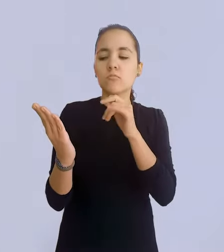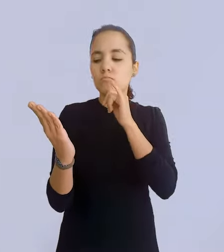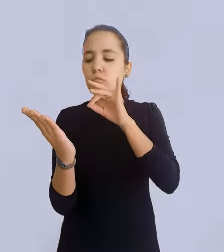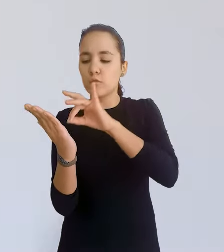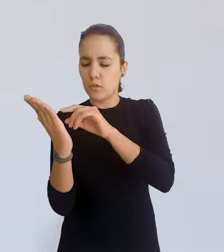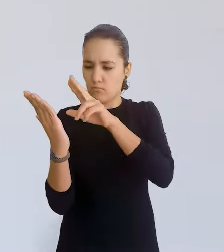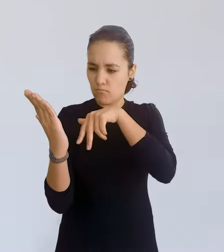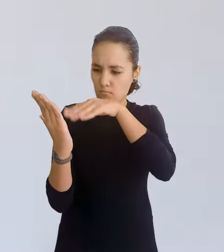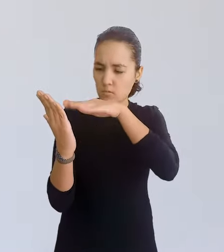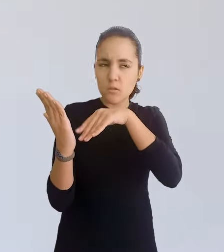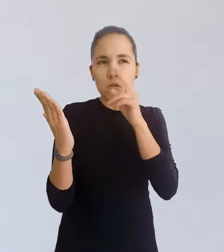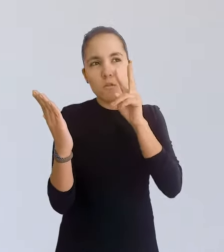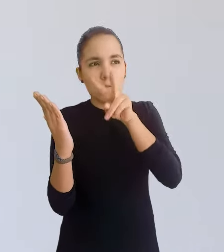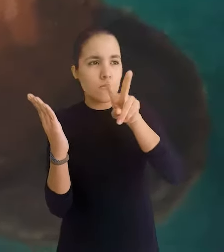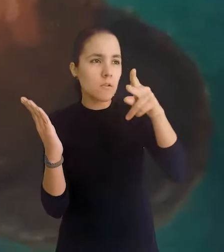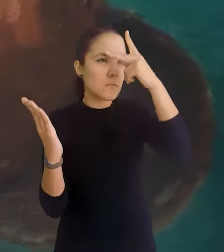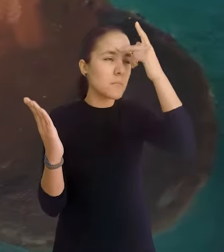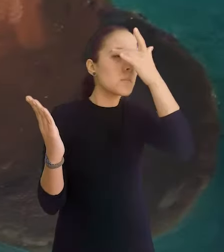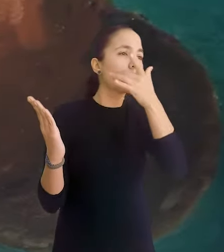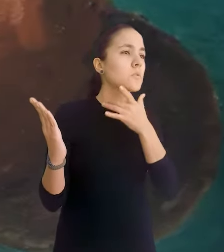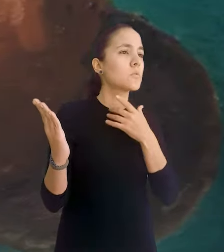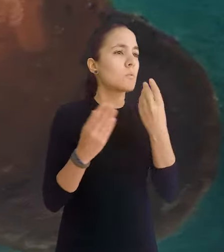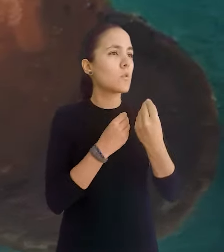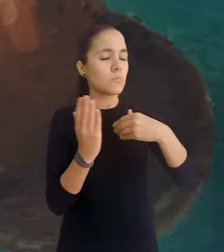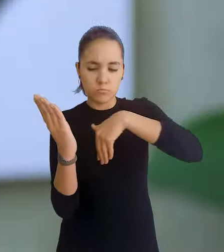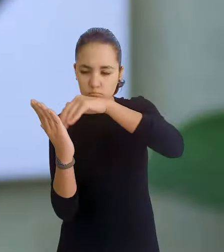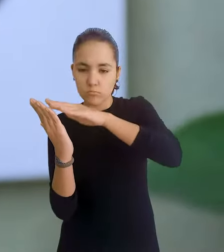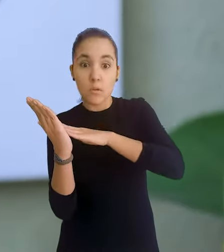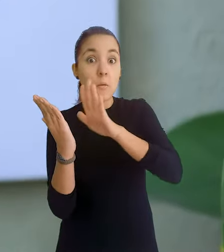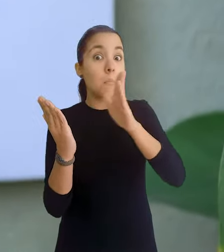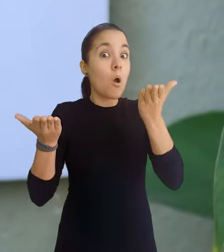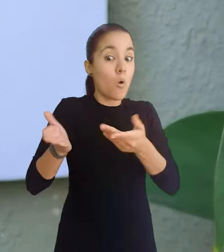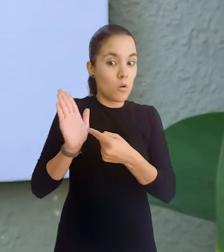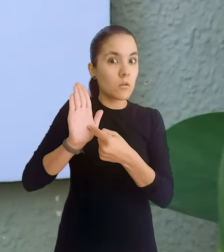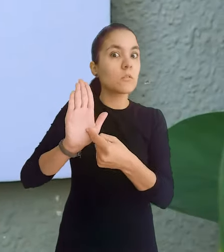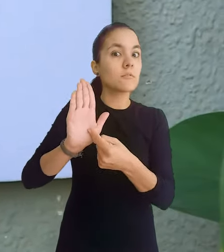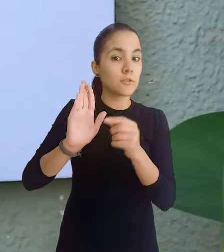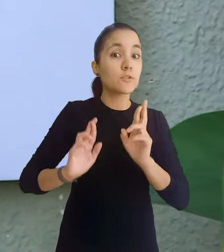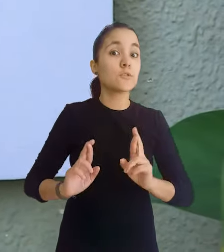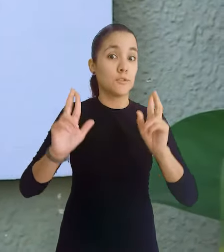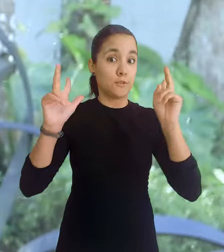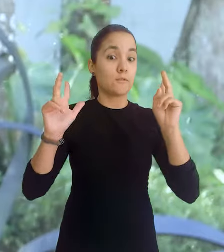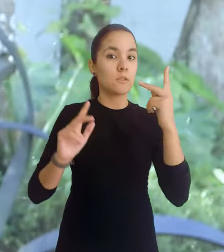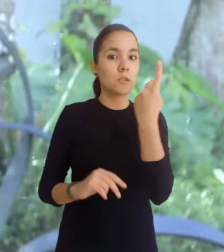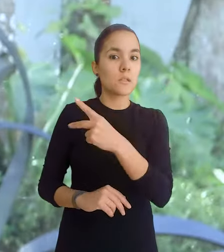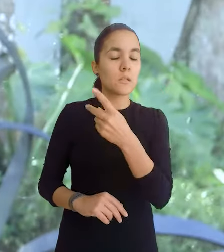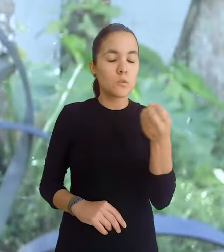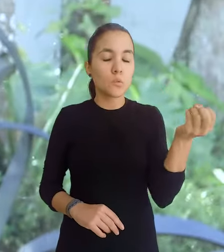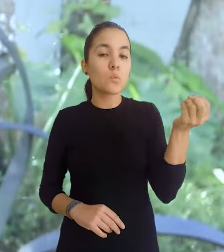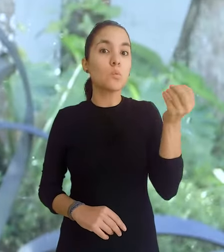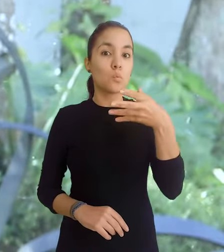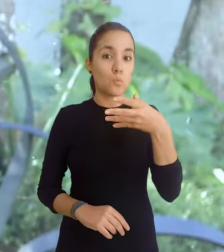o pintor é conhecido por desenvolver retratos de pessoas, mas nessa exposição na Casa de Cultura do Parque, mostra